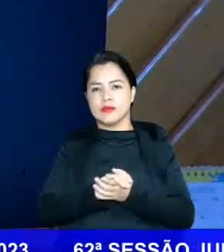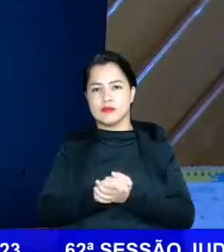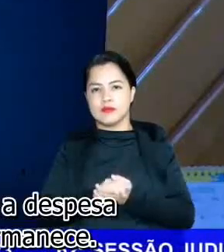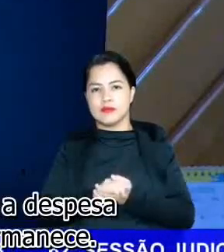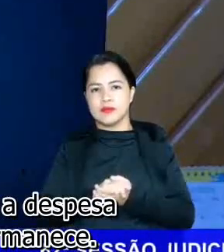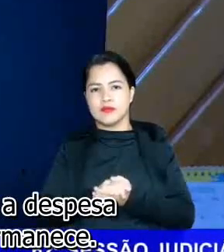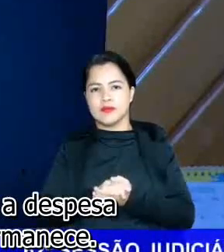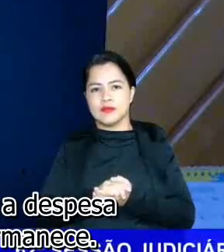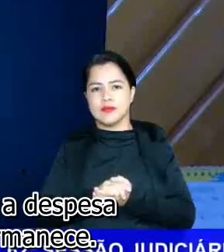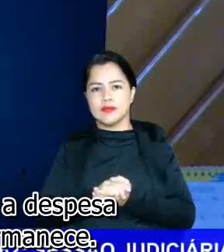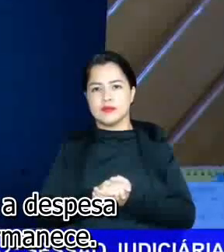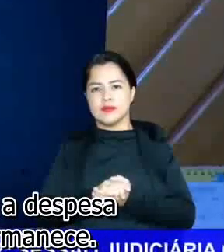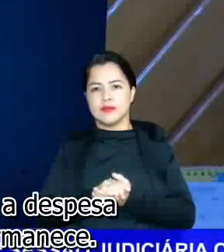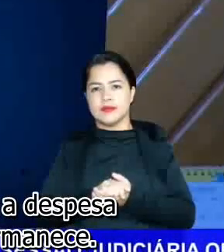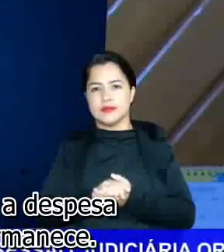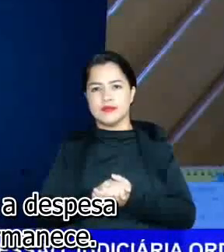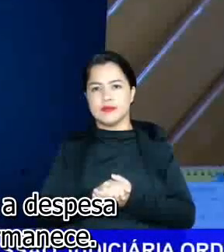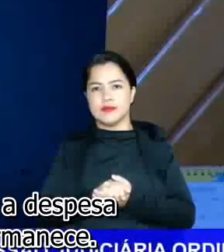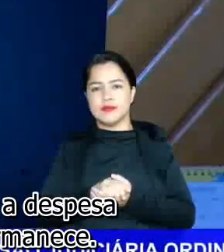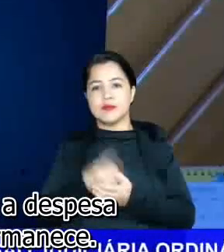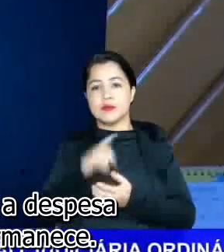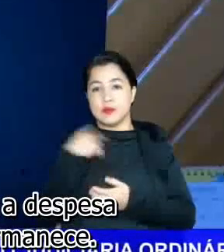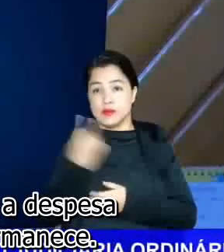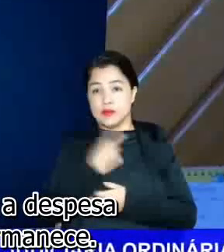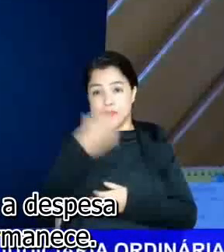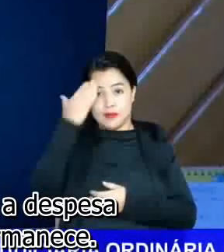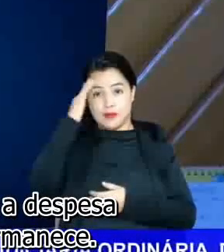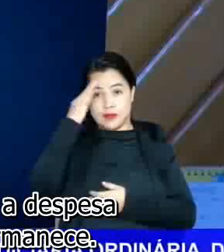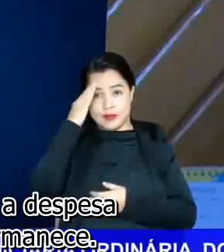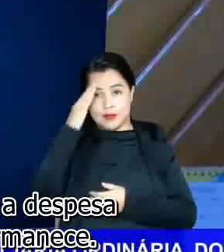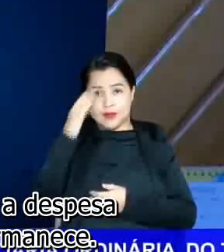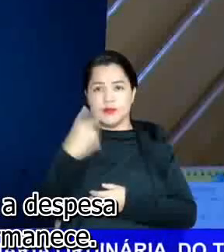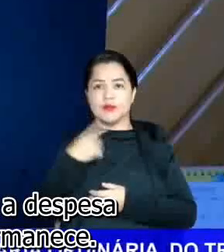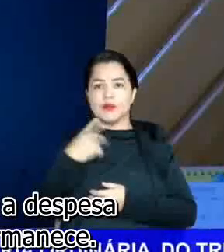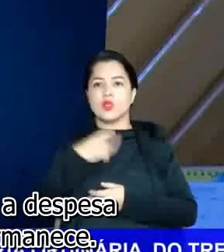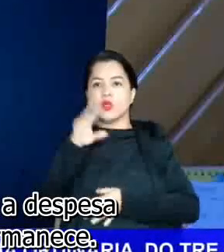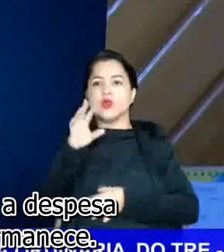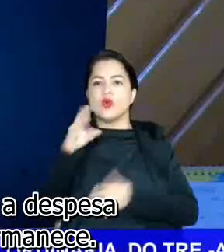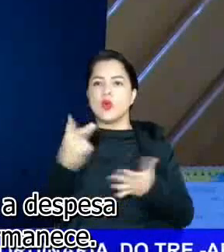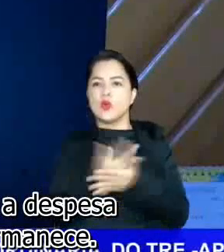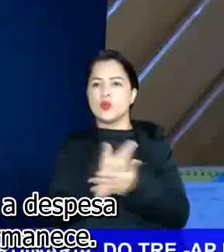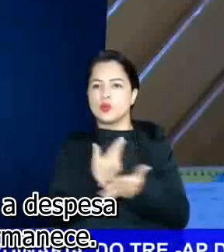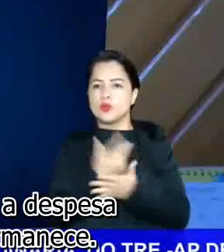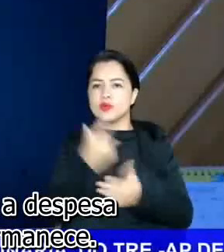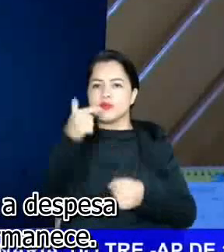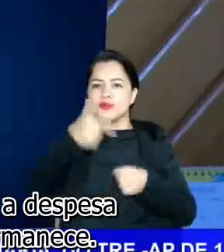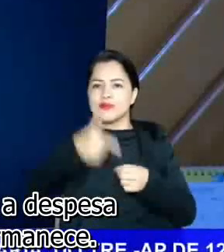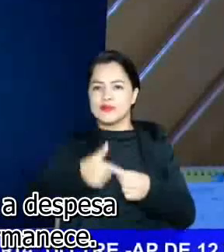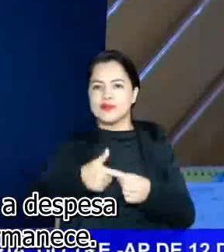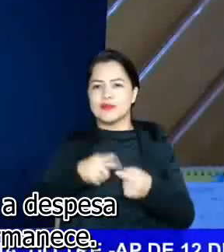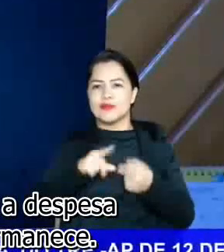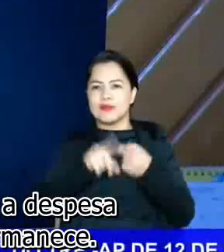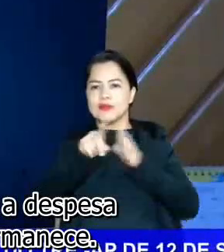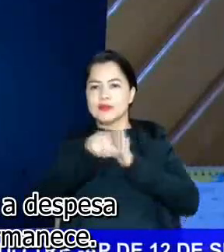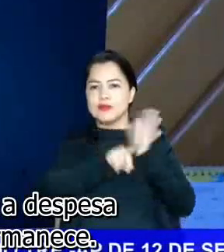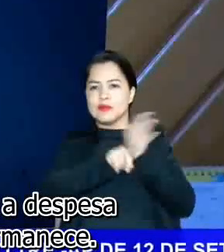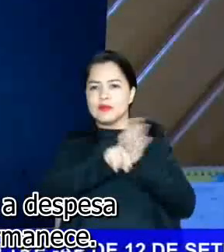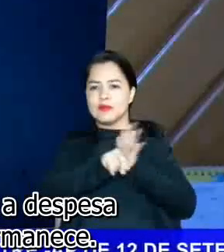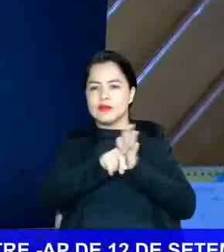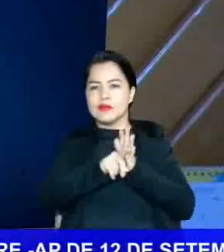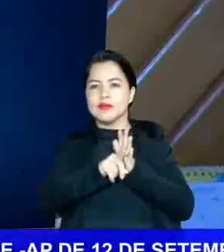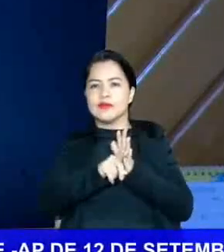preta. o Participa da INPE reunião entende que presencialmente as e está sentado em irregularidades em frente ao seu relação à despesa com notebook. combustível e a pesquisa